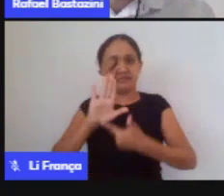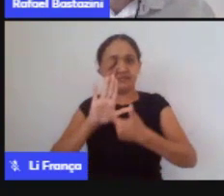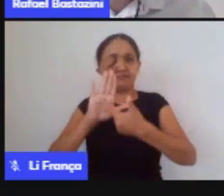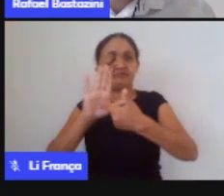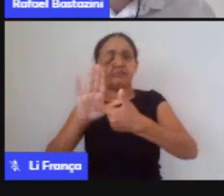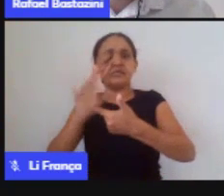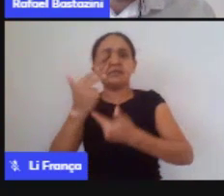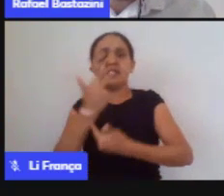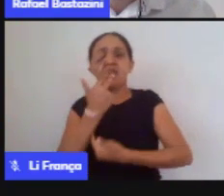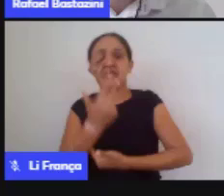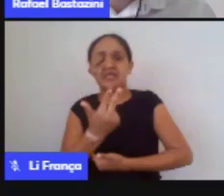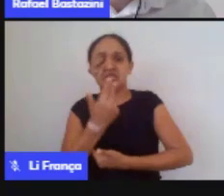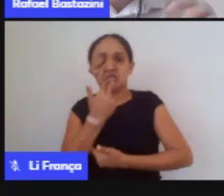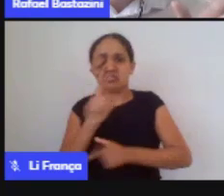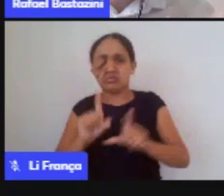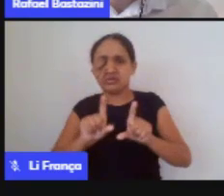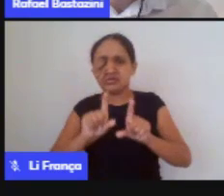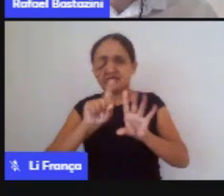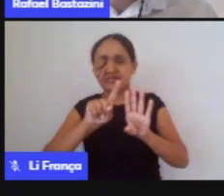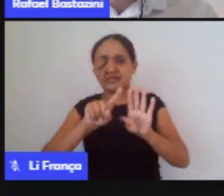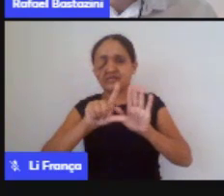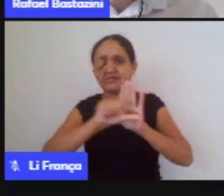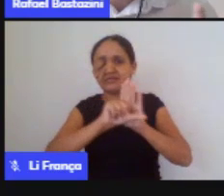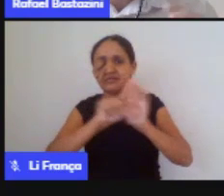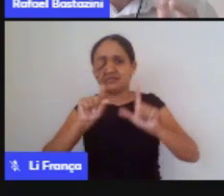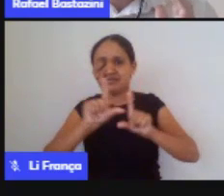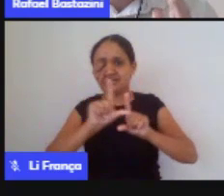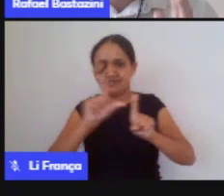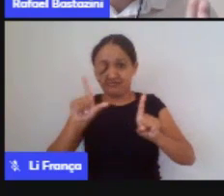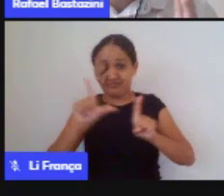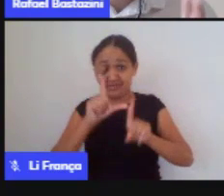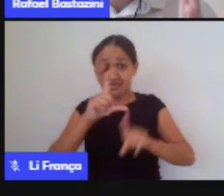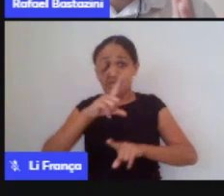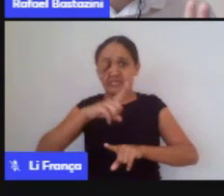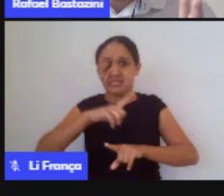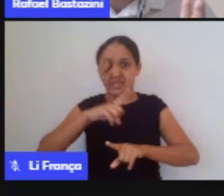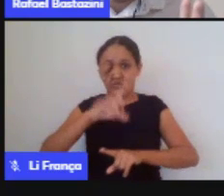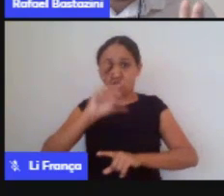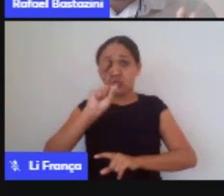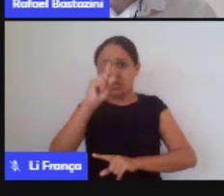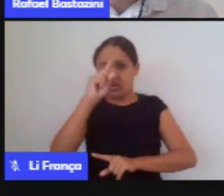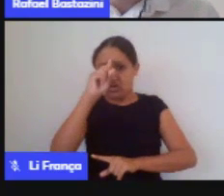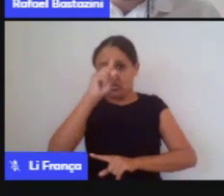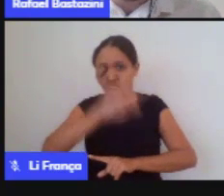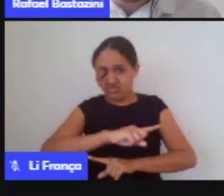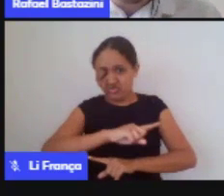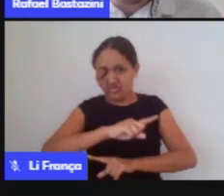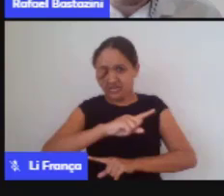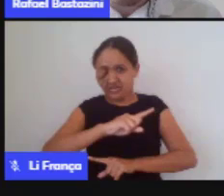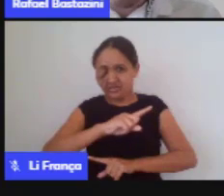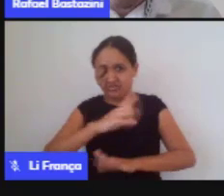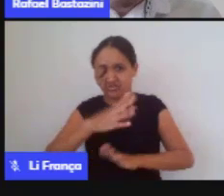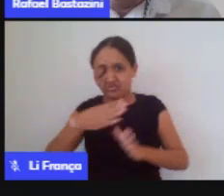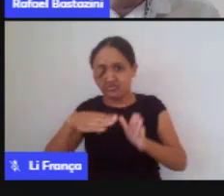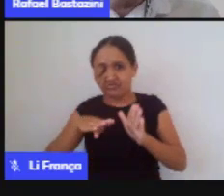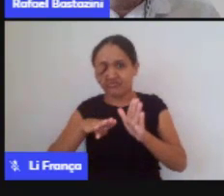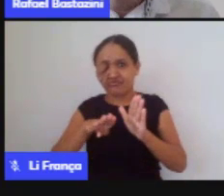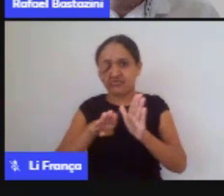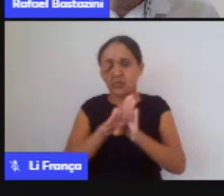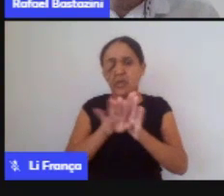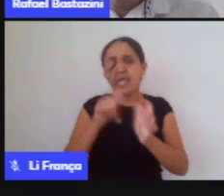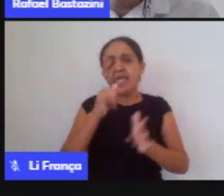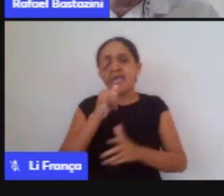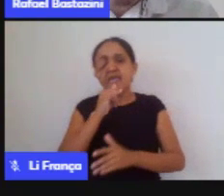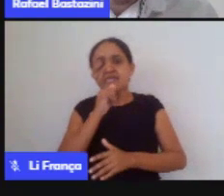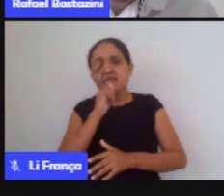pelas cores, pela legenda, a gente consegue ver a data do loteamento. Então, ali a gente tem, por exemplo,